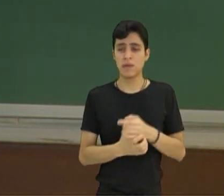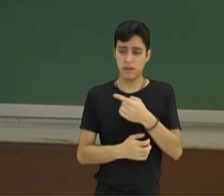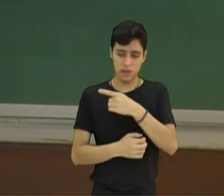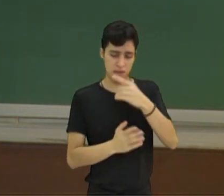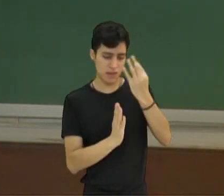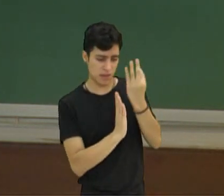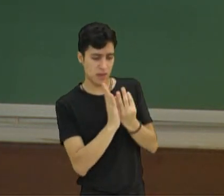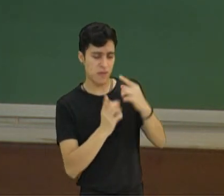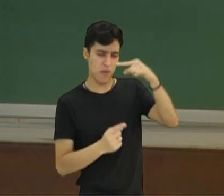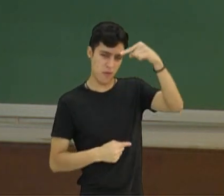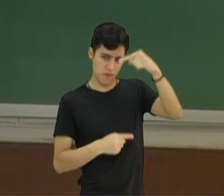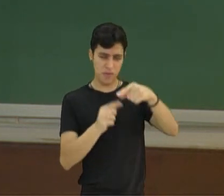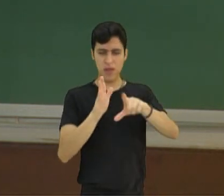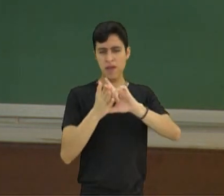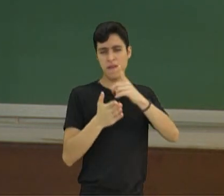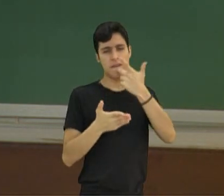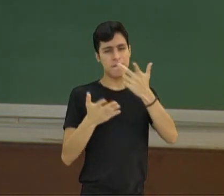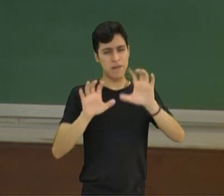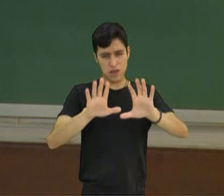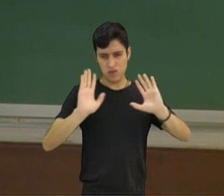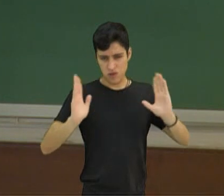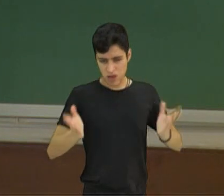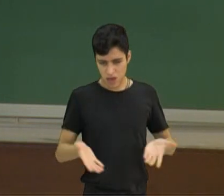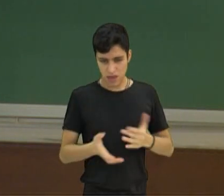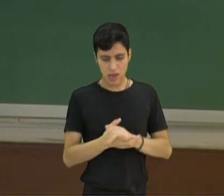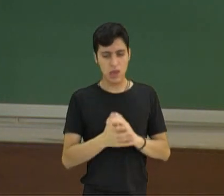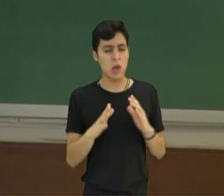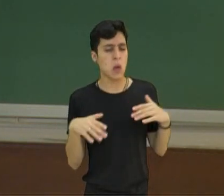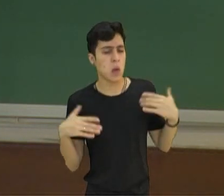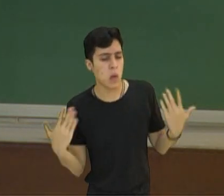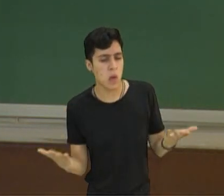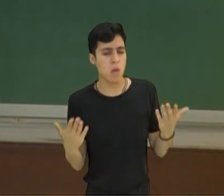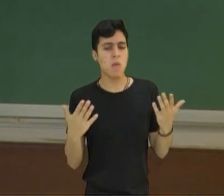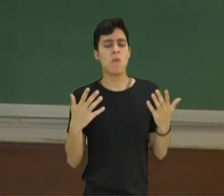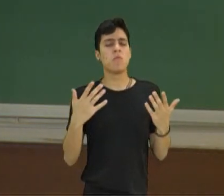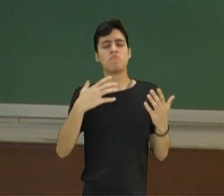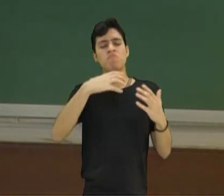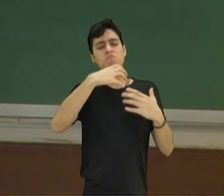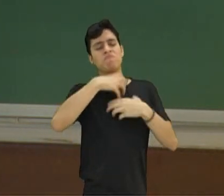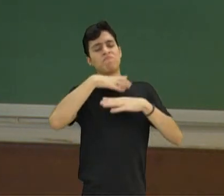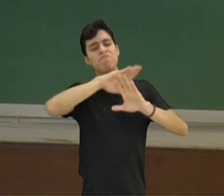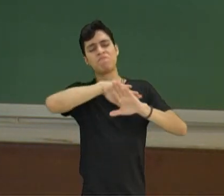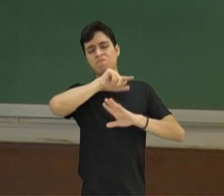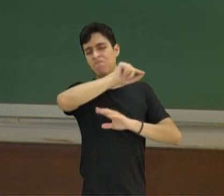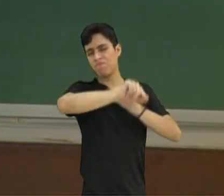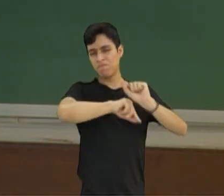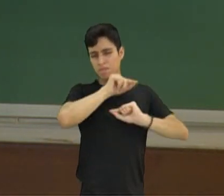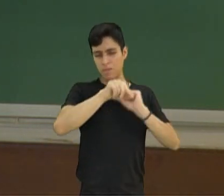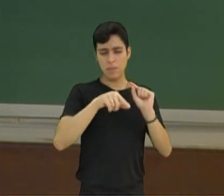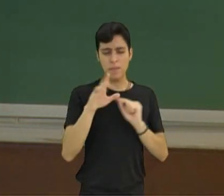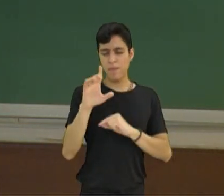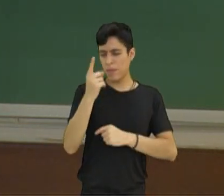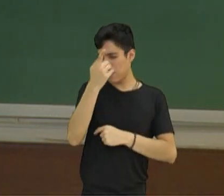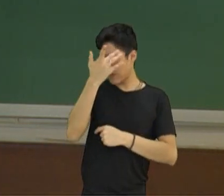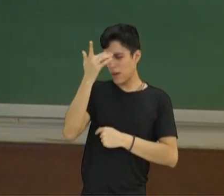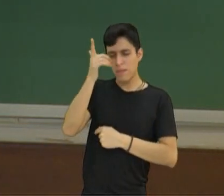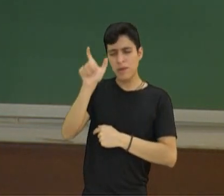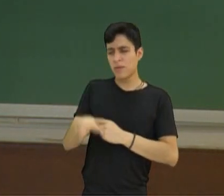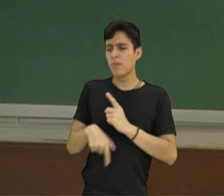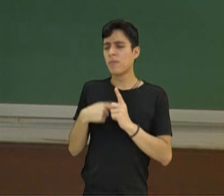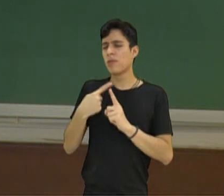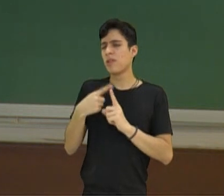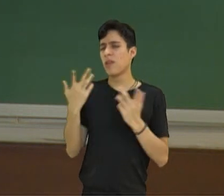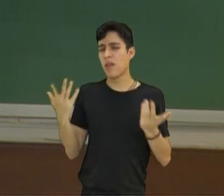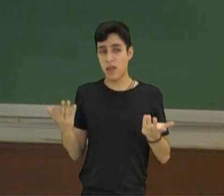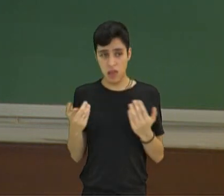curto já tinha mencionado, né? A motivação dessa característica. E a questão da primeira pessoa. É o que nós temos já na